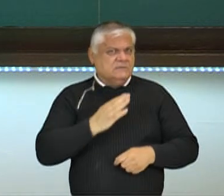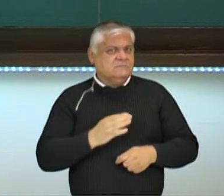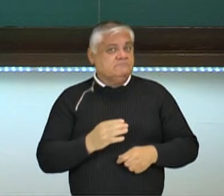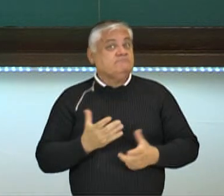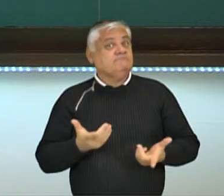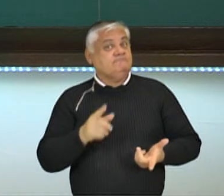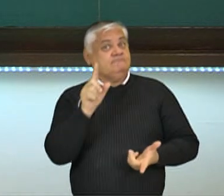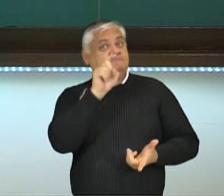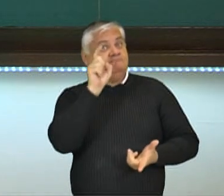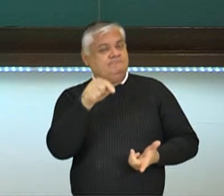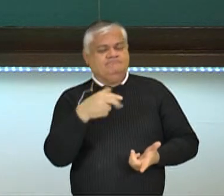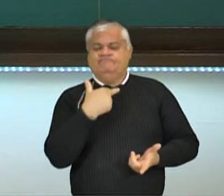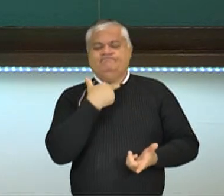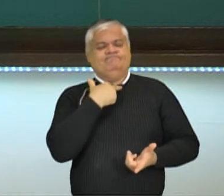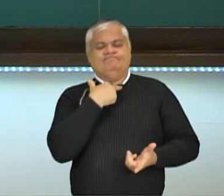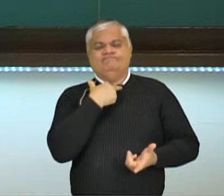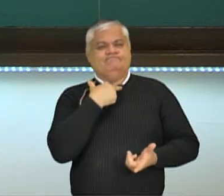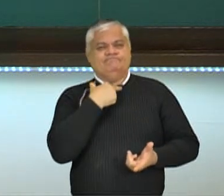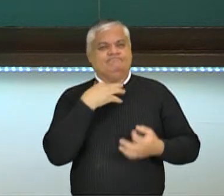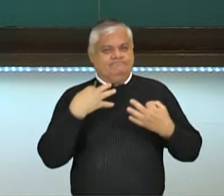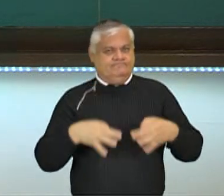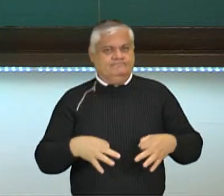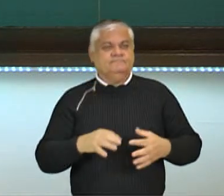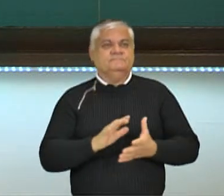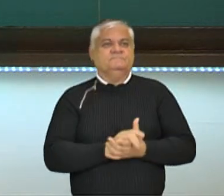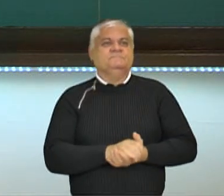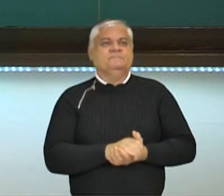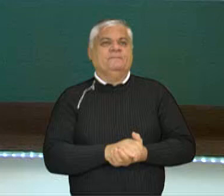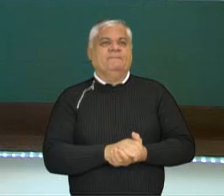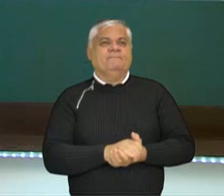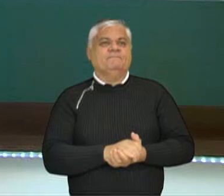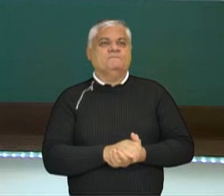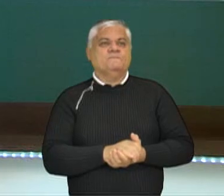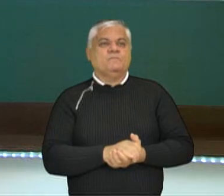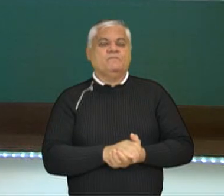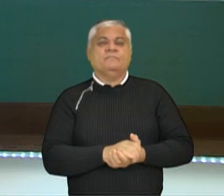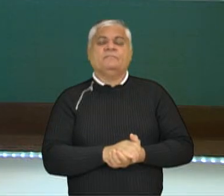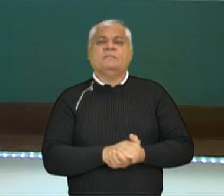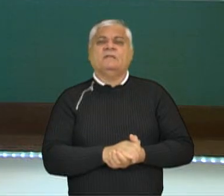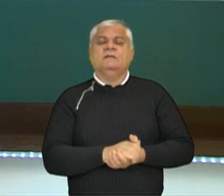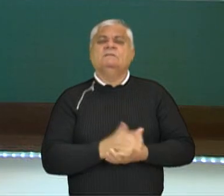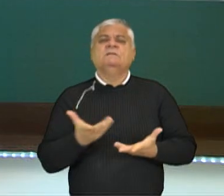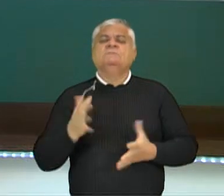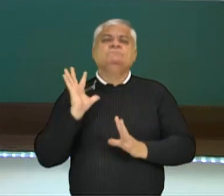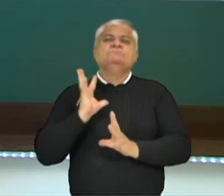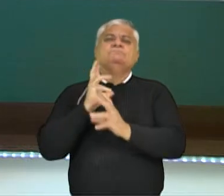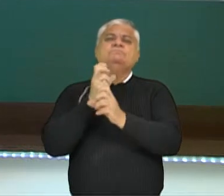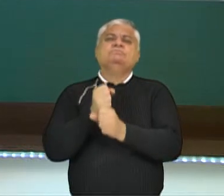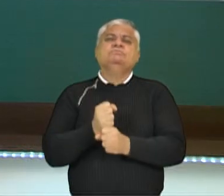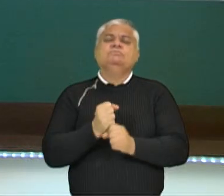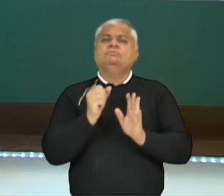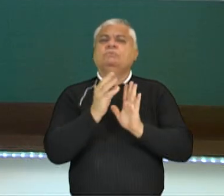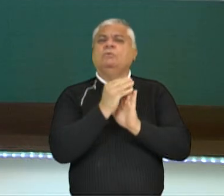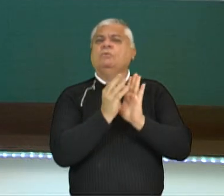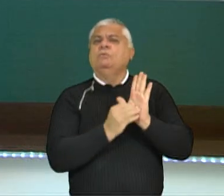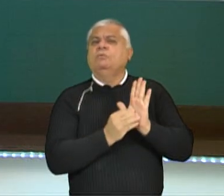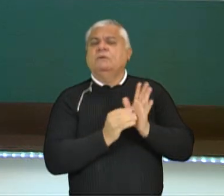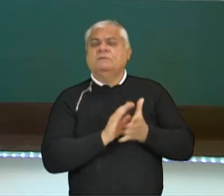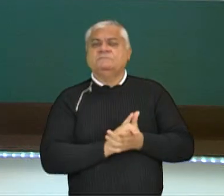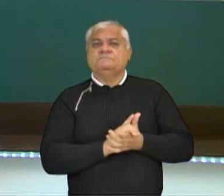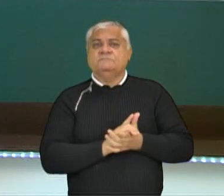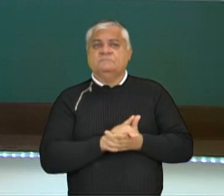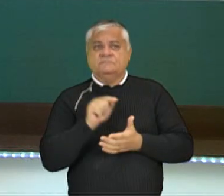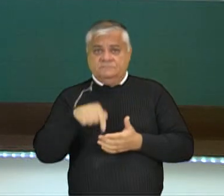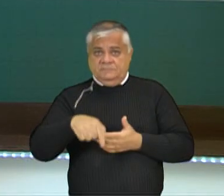Então sabemos que não cabe preconceito entre nós, ok? Muito bem. Então aqui uma retomada do nosso conteúdo.